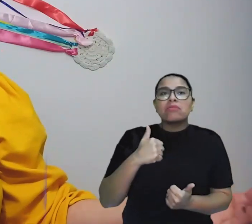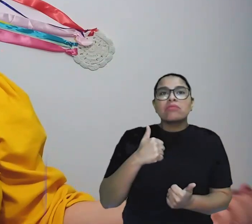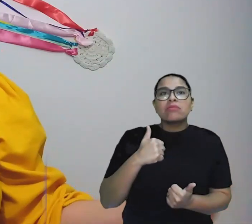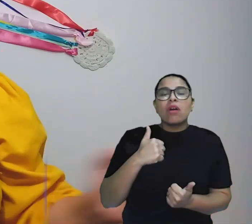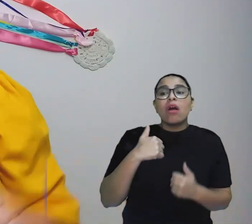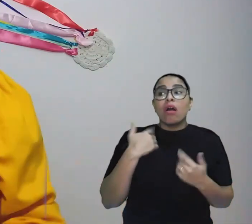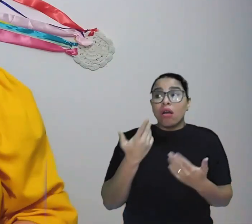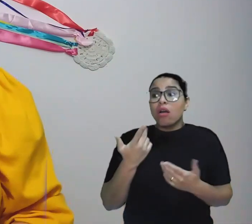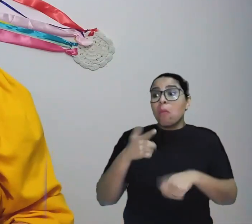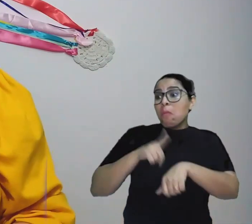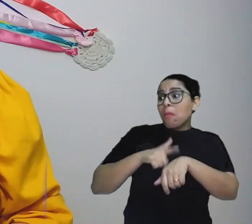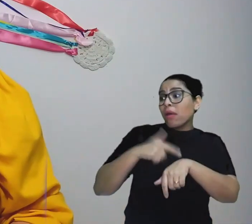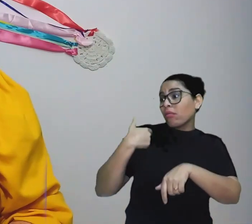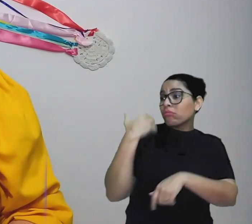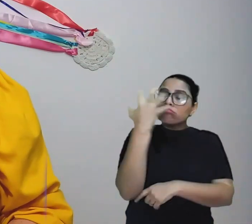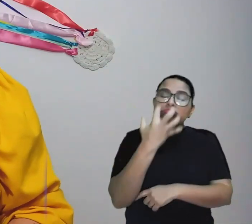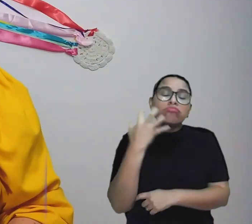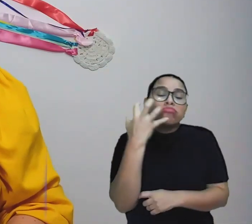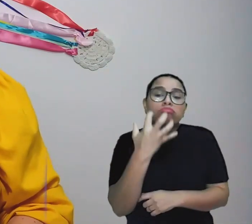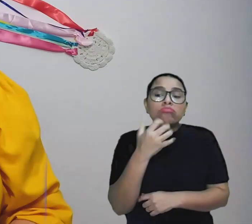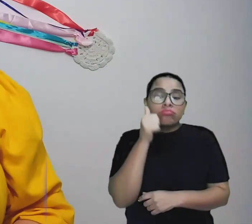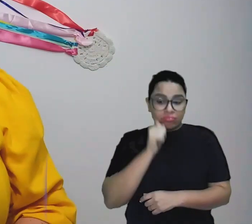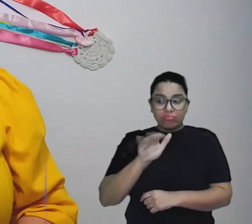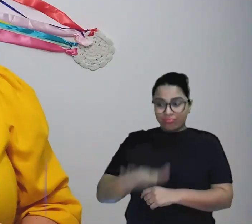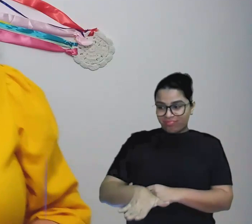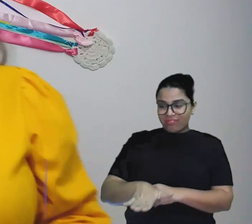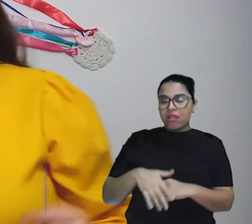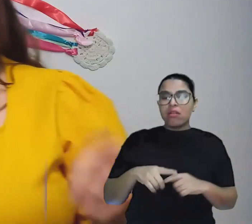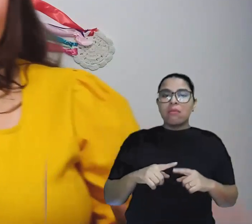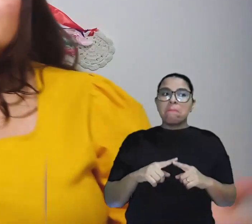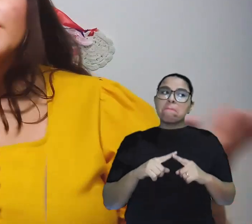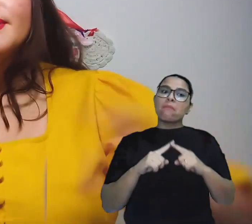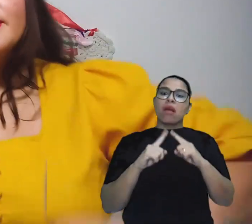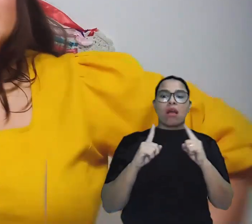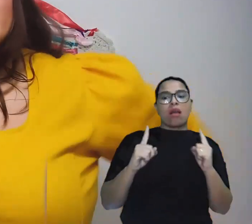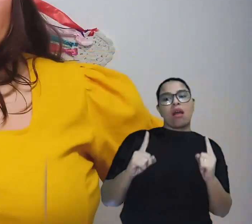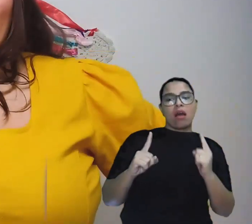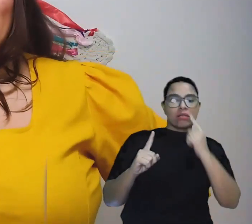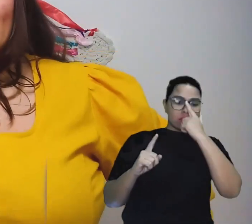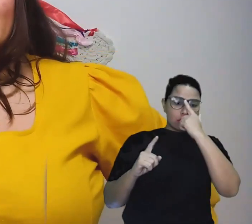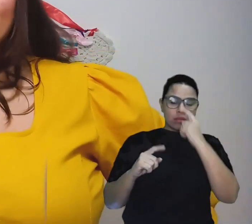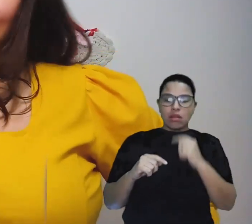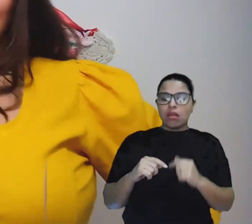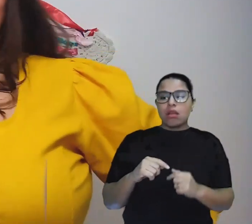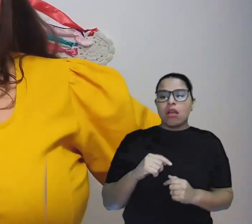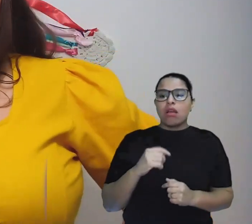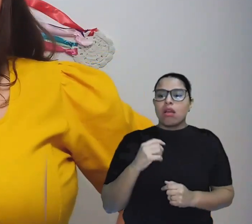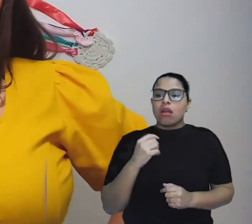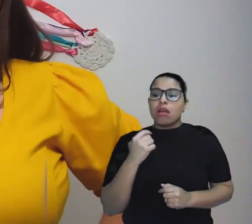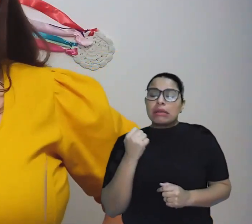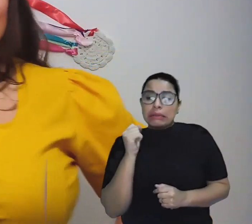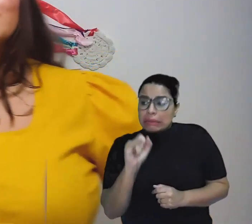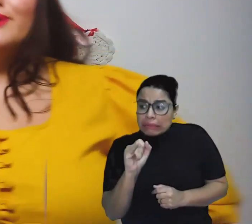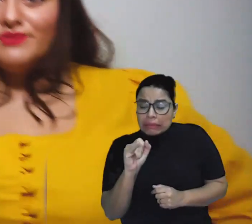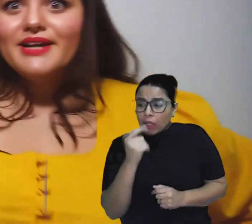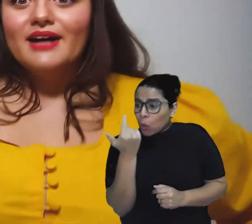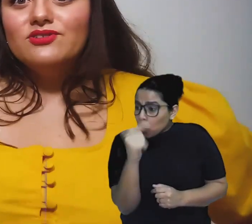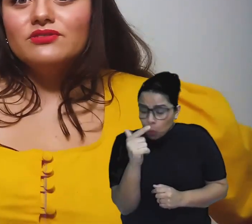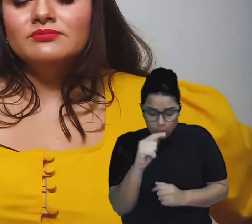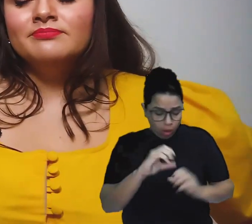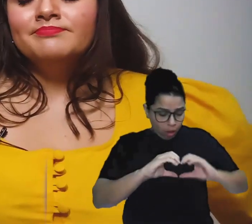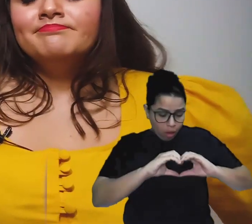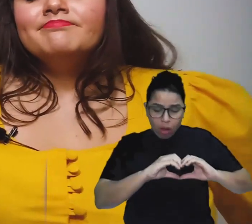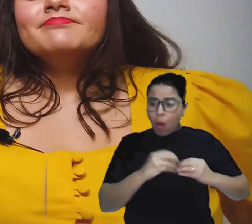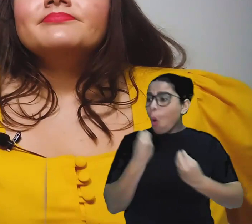por essa jovem Mutkin. Contudo, é impossível amar se não tiver um coração, não é